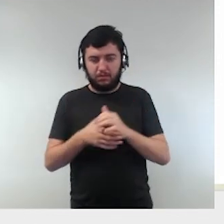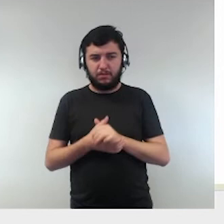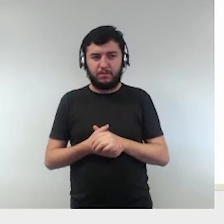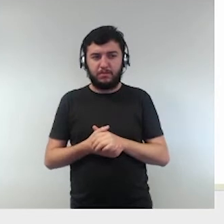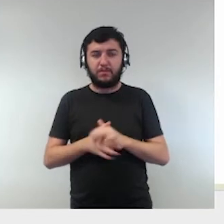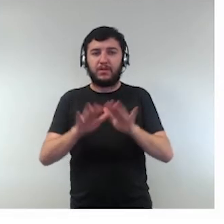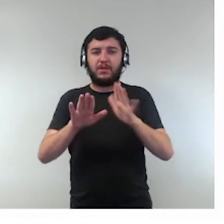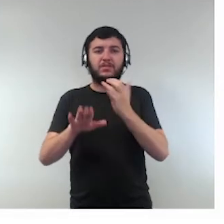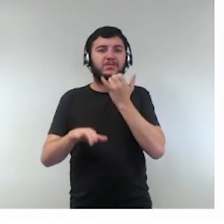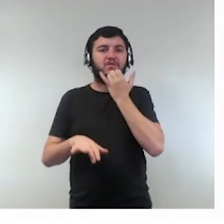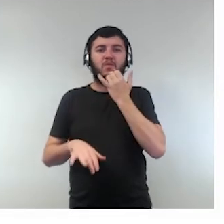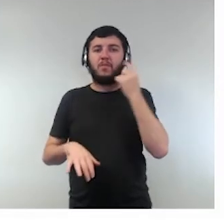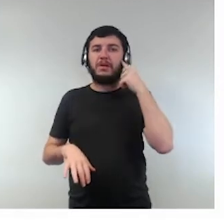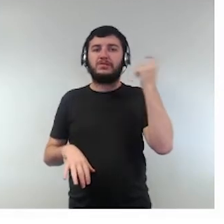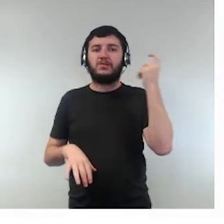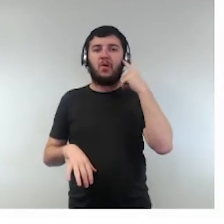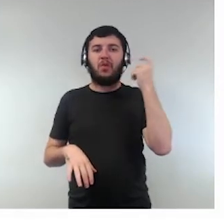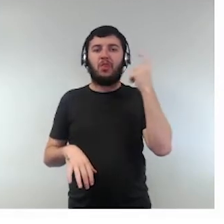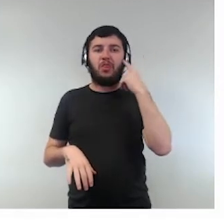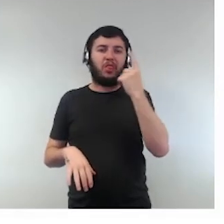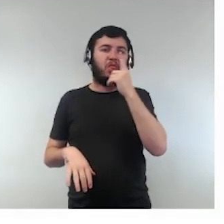Está falhando.